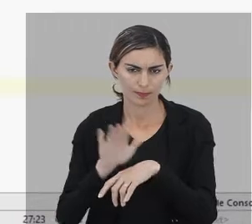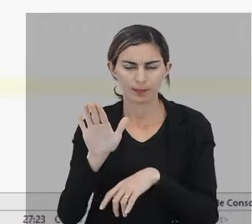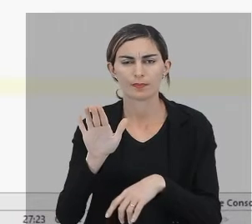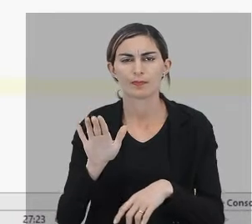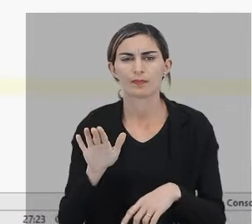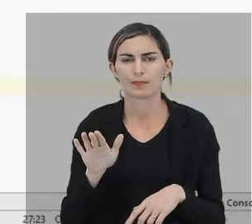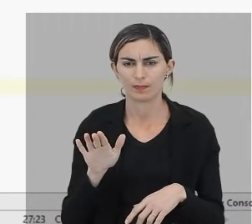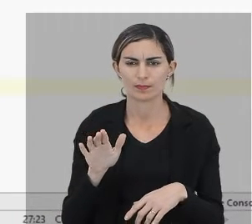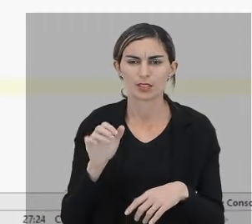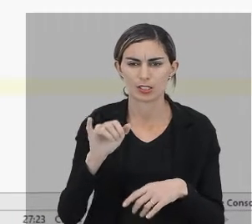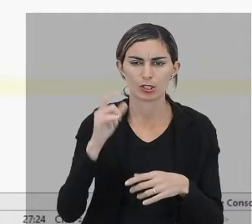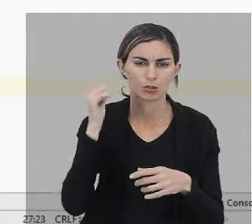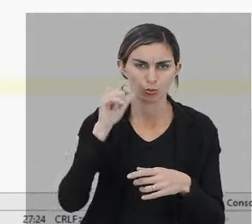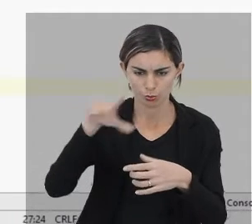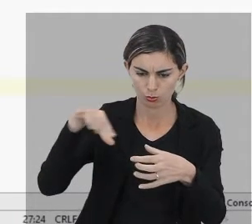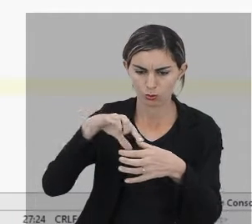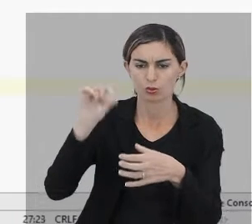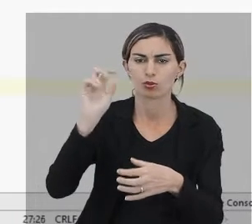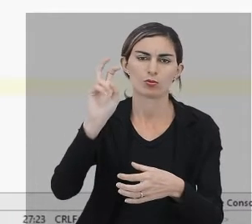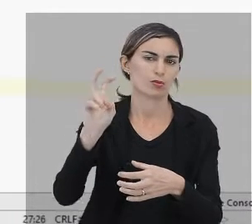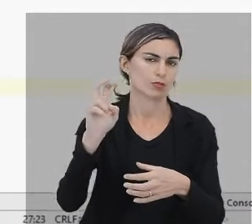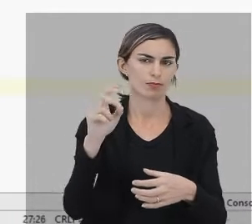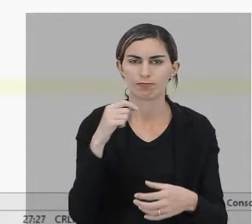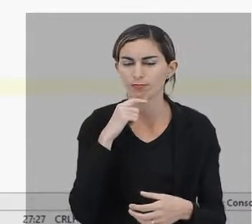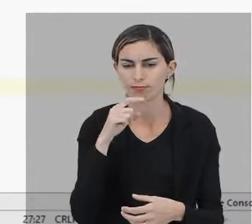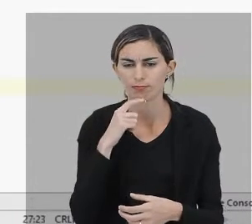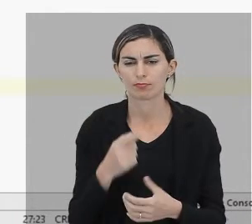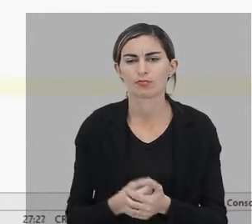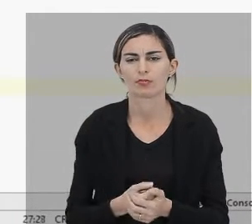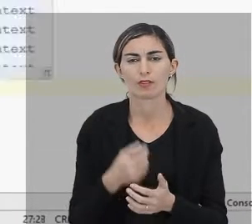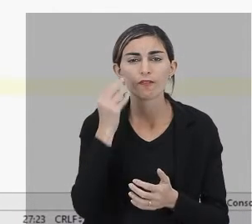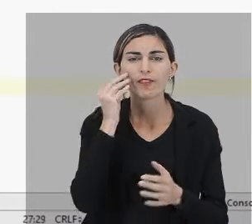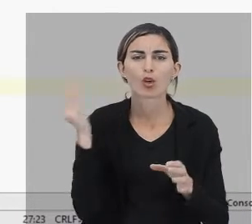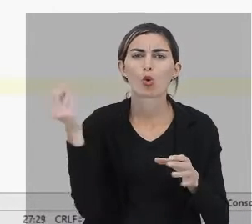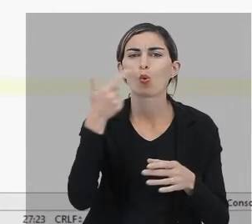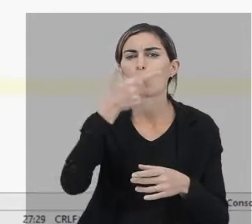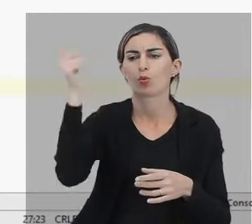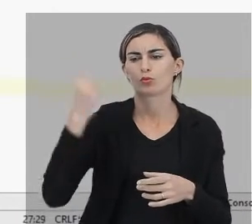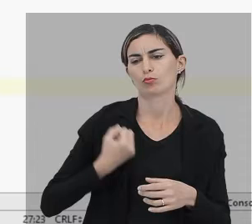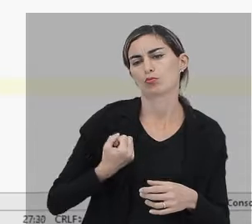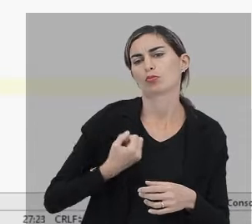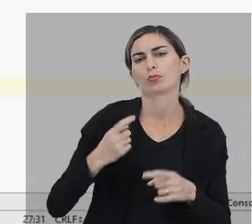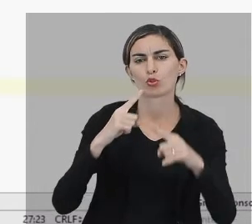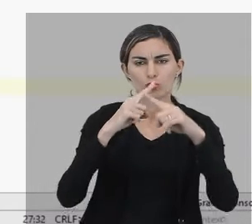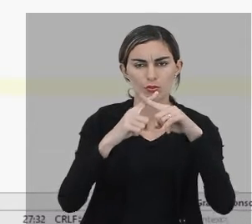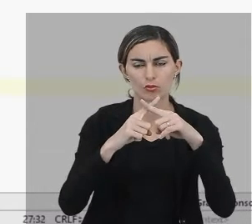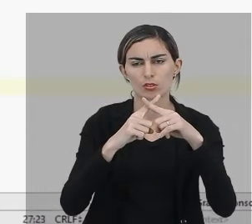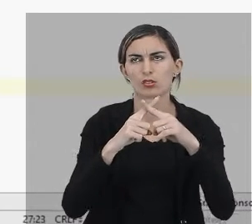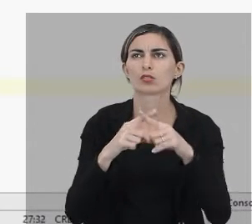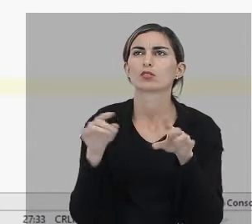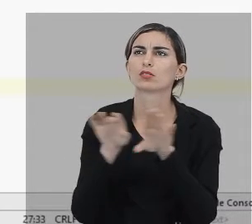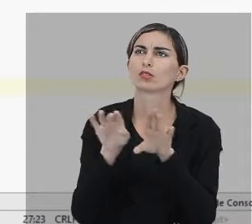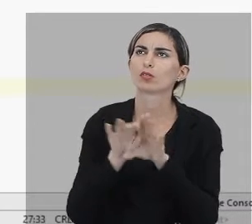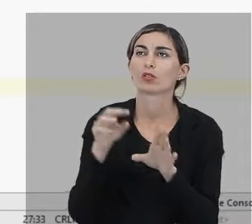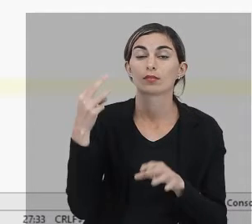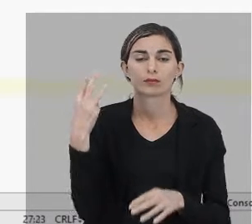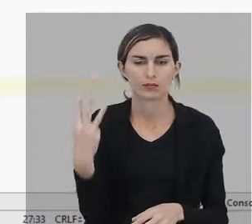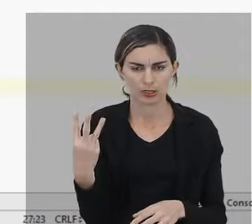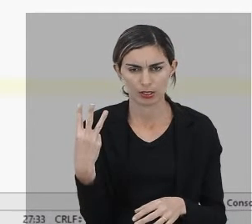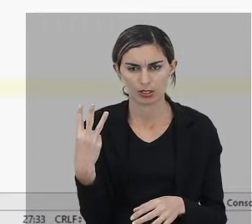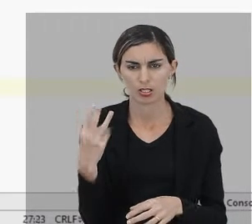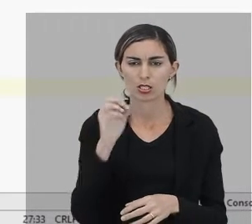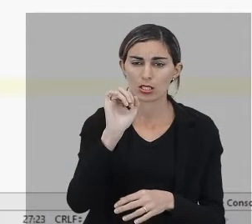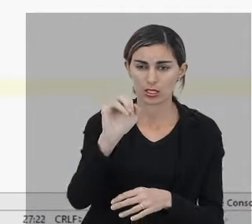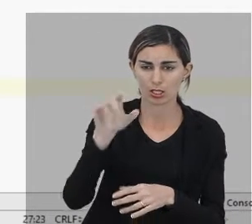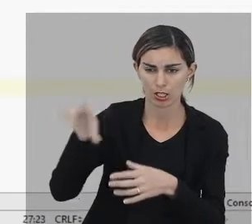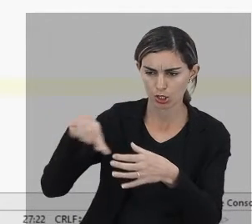de... se saiu 5. Mas vamos colocar aqui um outro número. Vamos colocar x também igual a 3. Então,